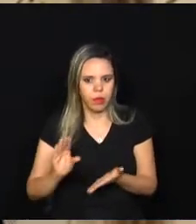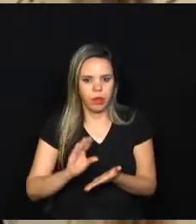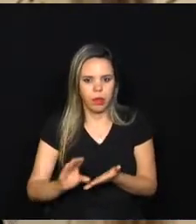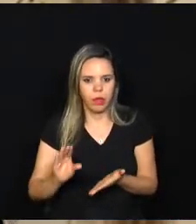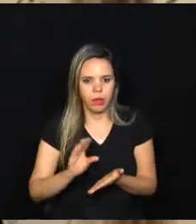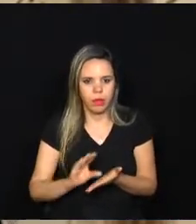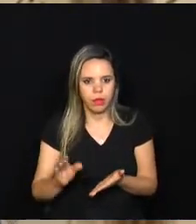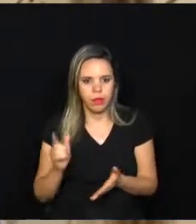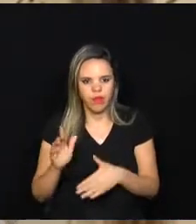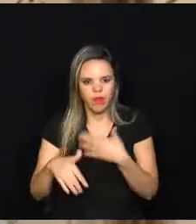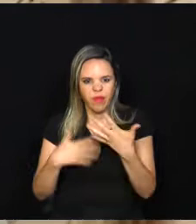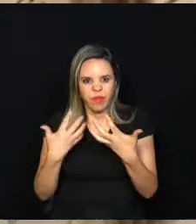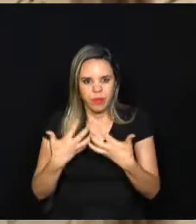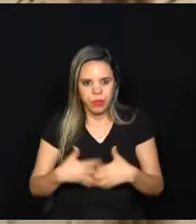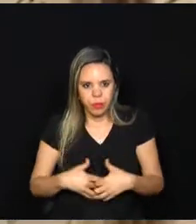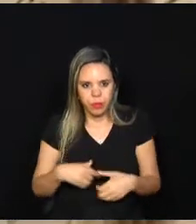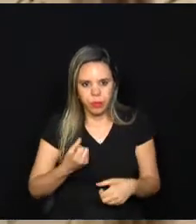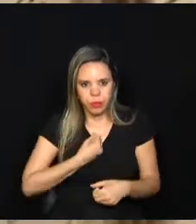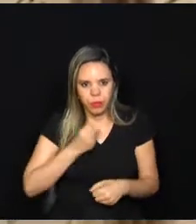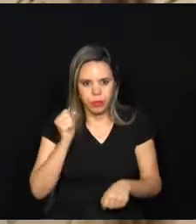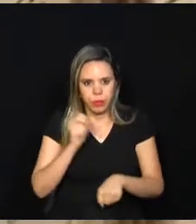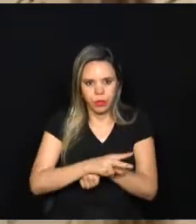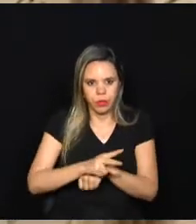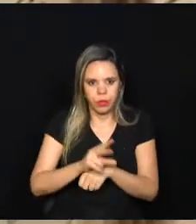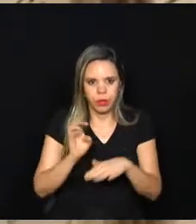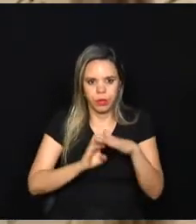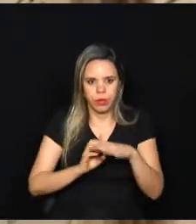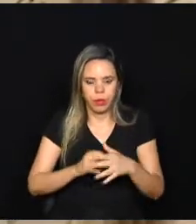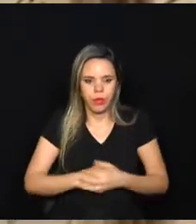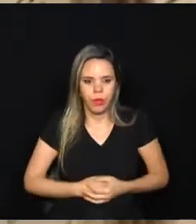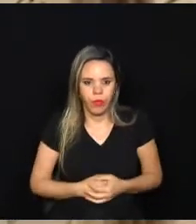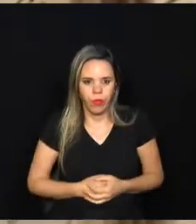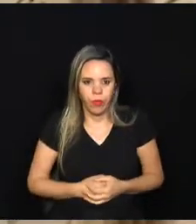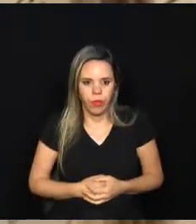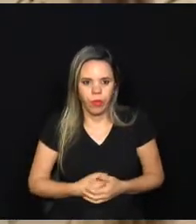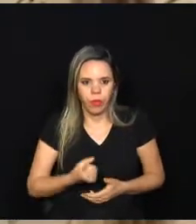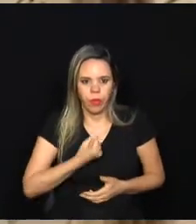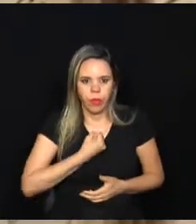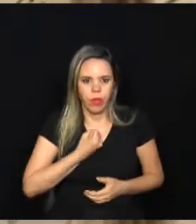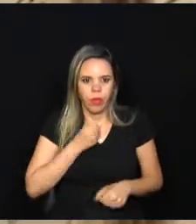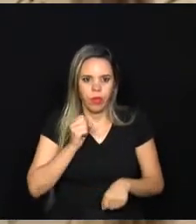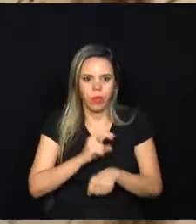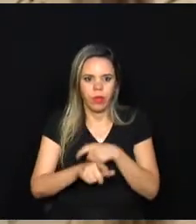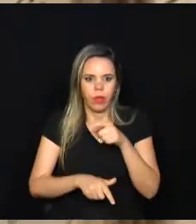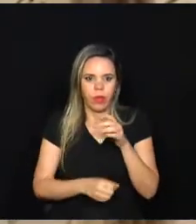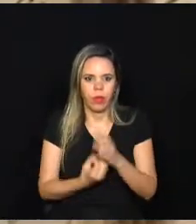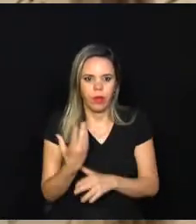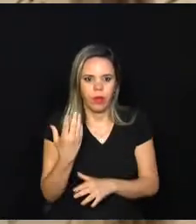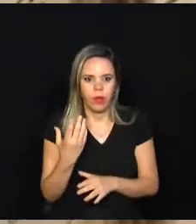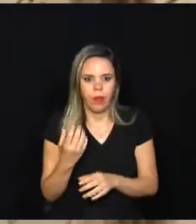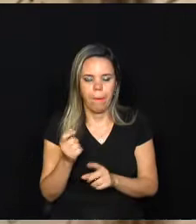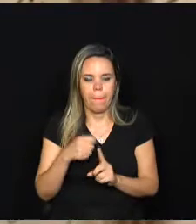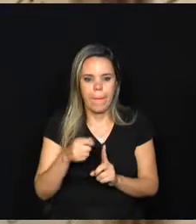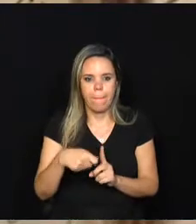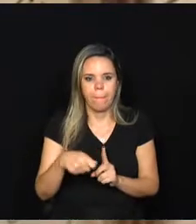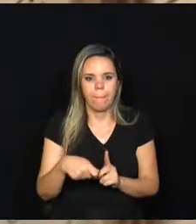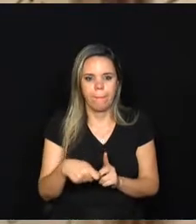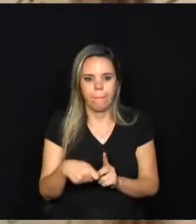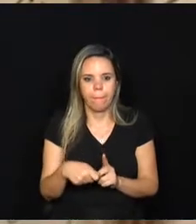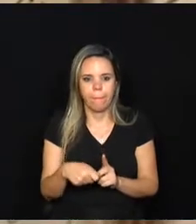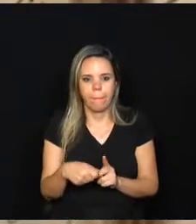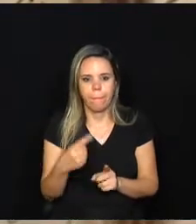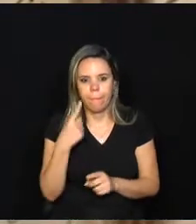e, consequentemente, do número de vagas nas empresas. Os números de empregos gerados nos últimos meses têm sido